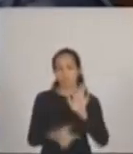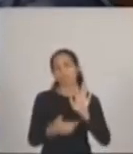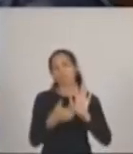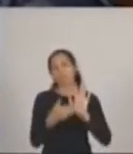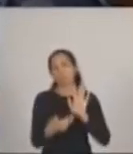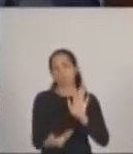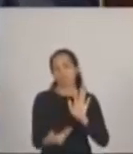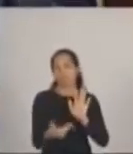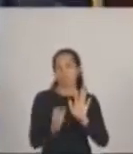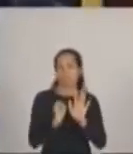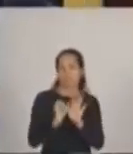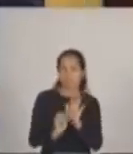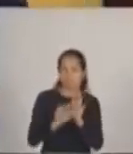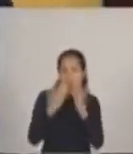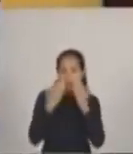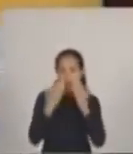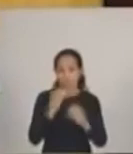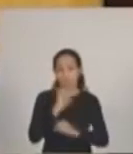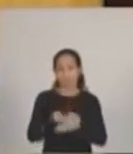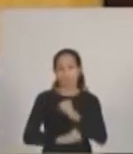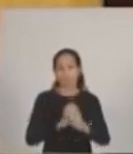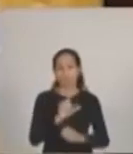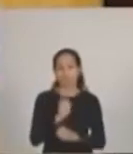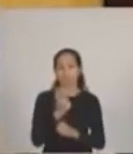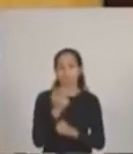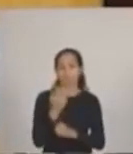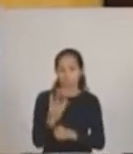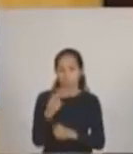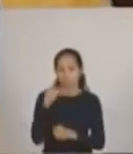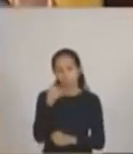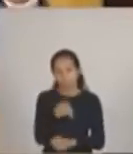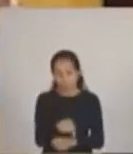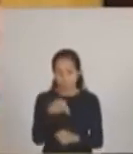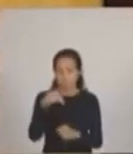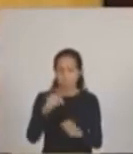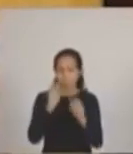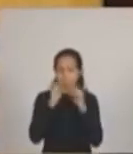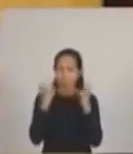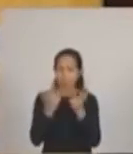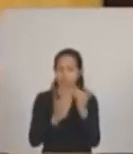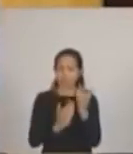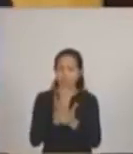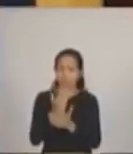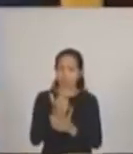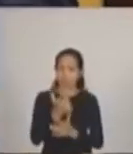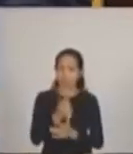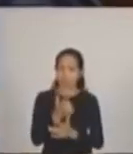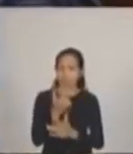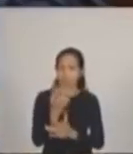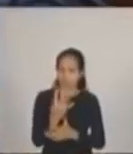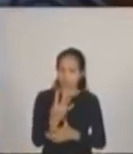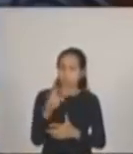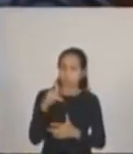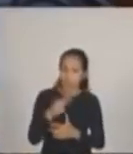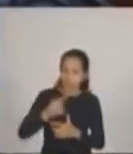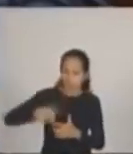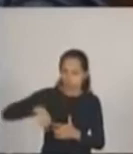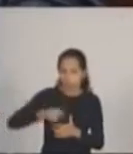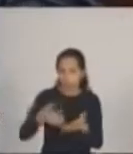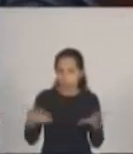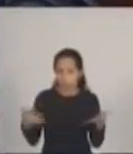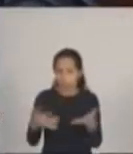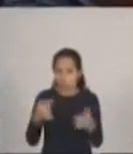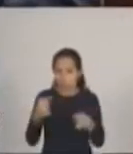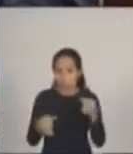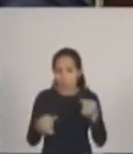foi apresentada em 2014, tramitou nessa casa e foi aprovada em 2014, nós estamos agora